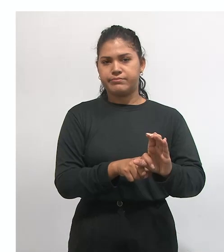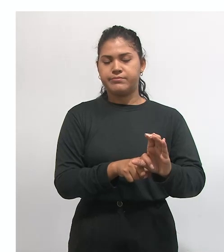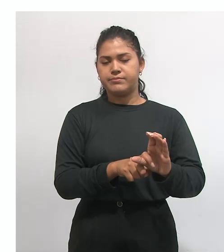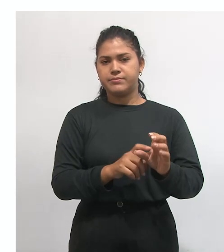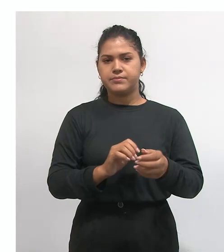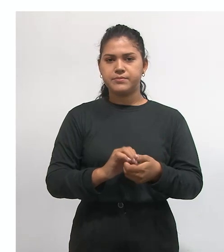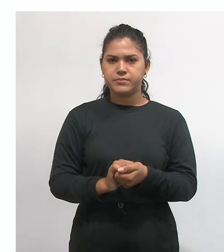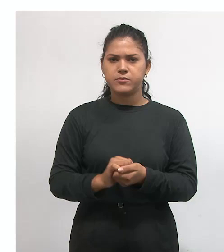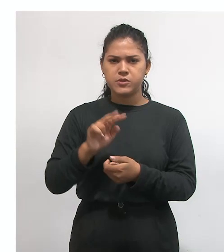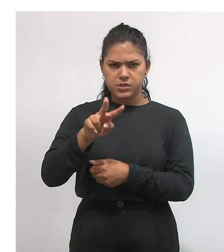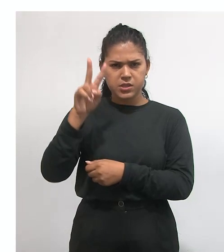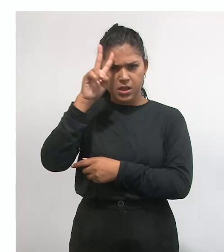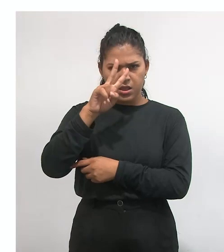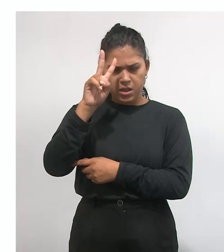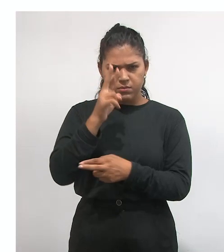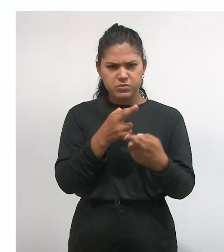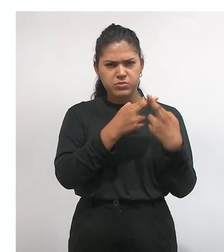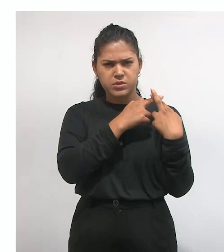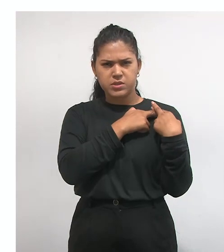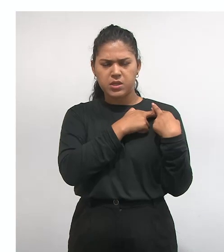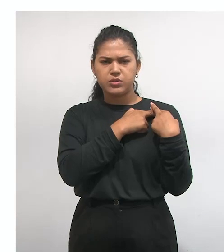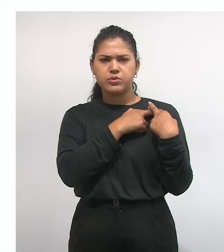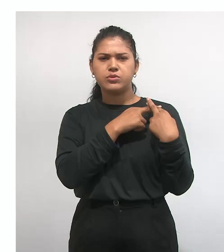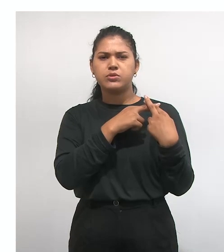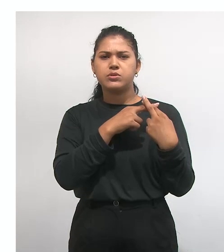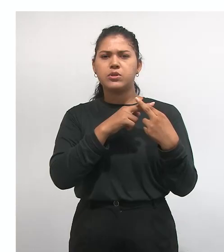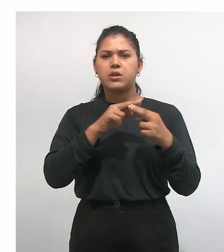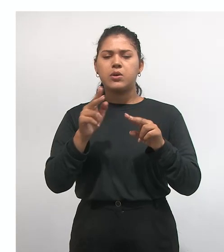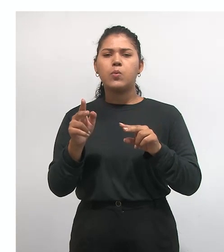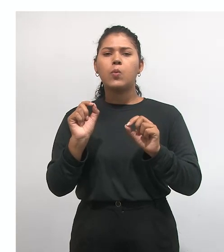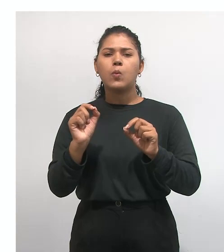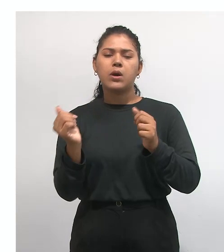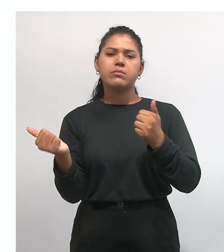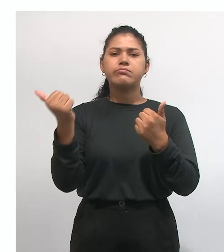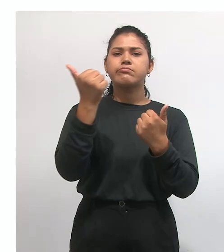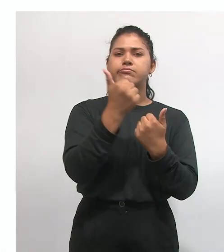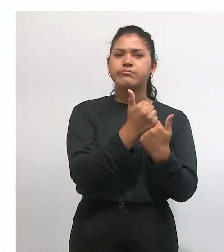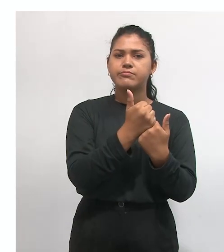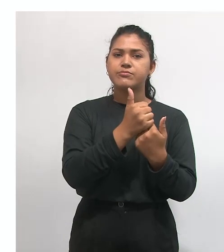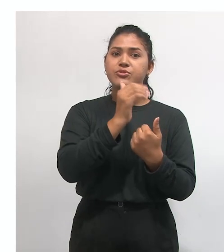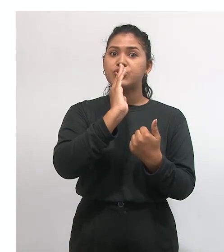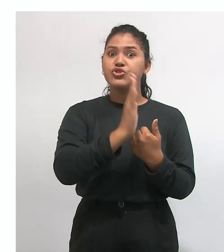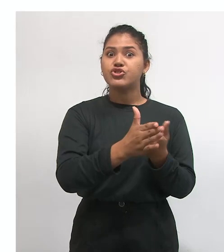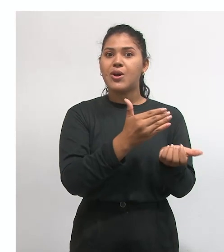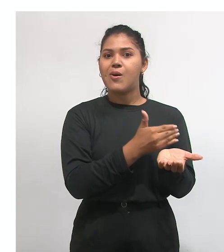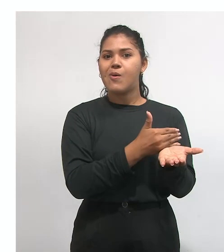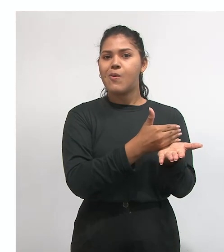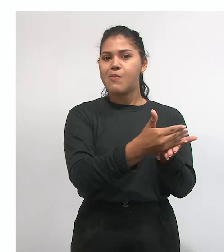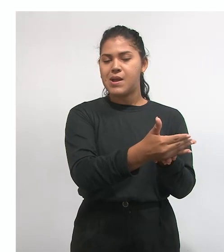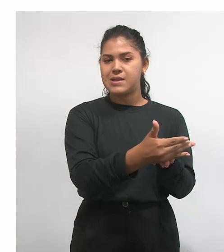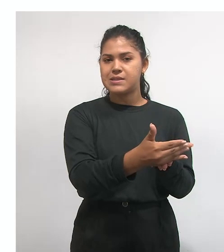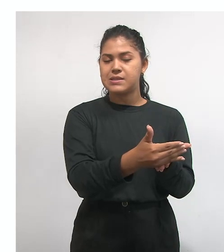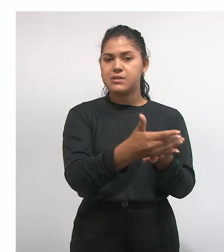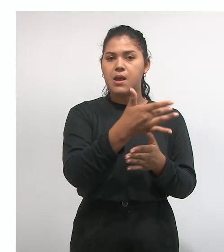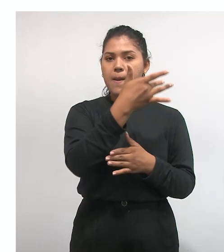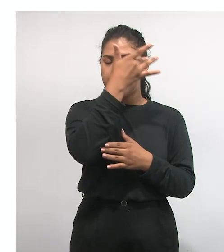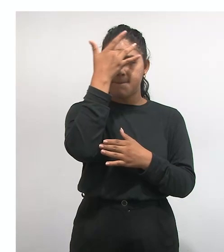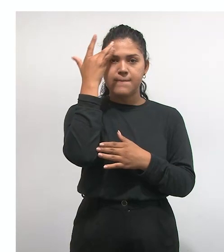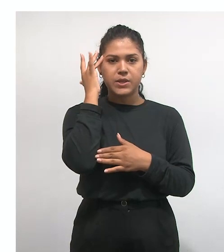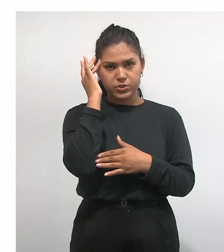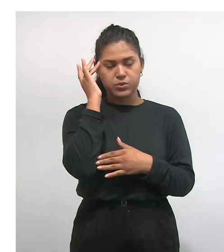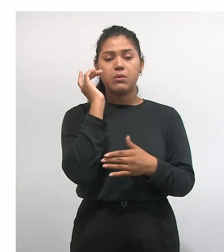na responsabilidade por substituição, o crédito ele já nasce na origem, né, para o terceiro, para